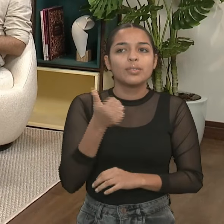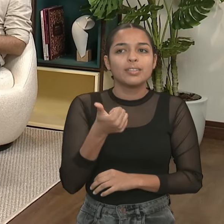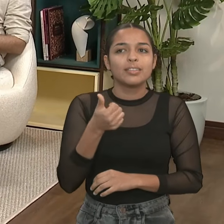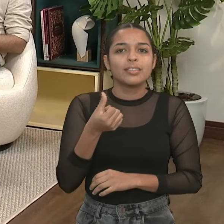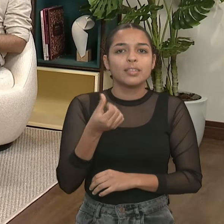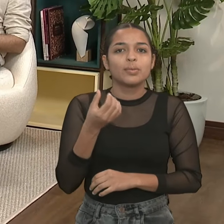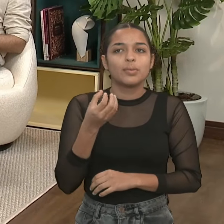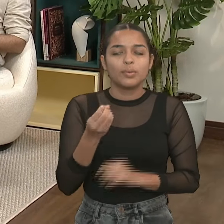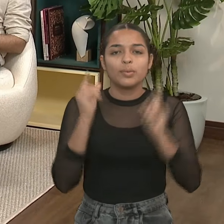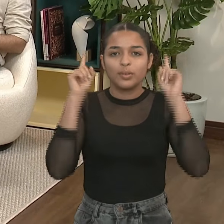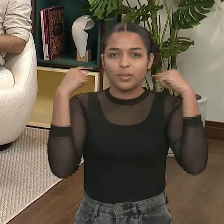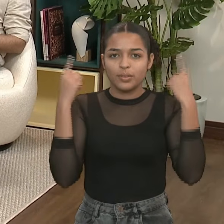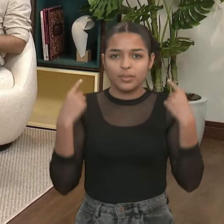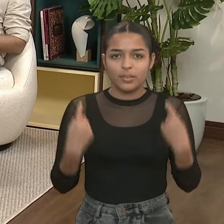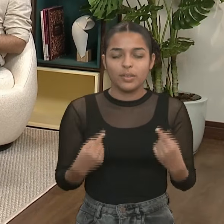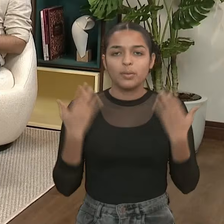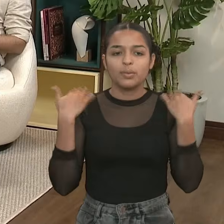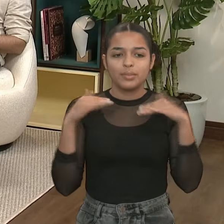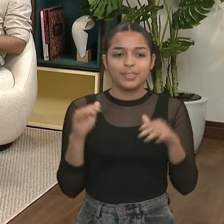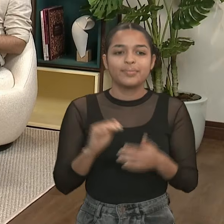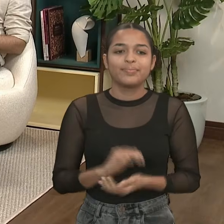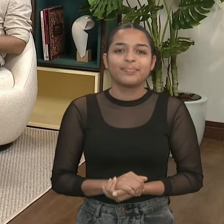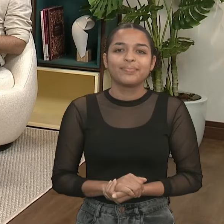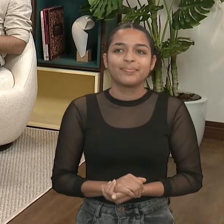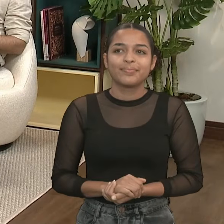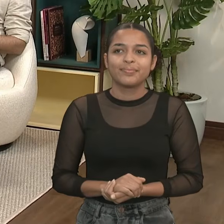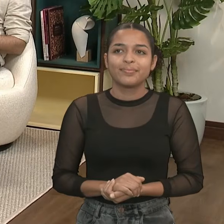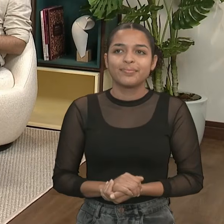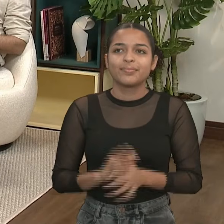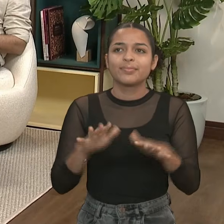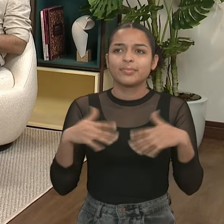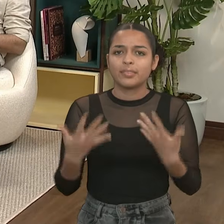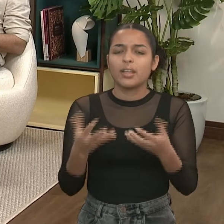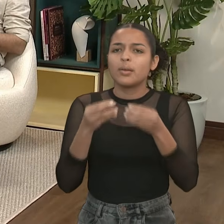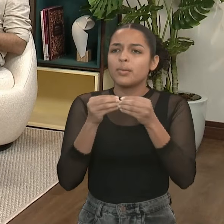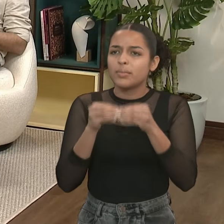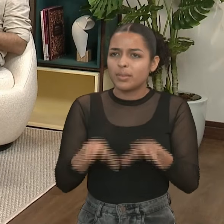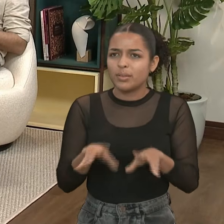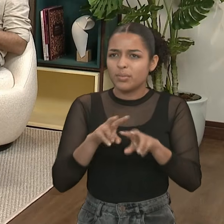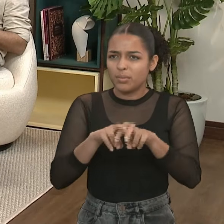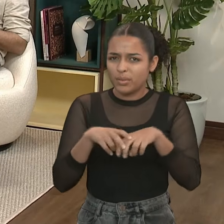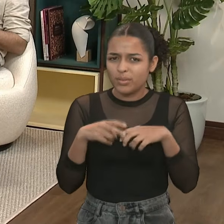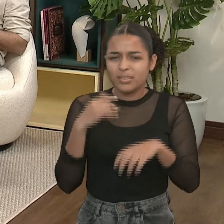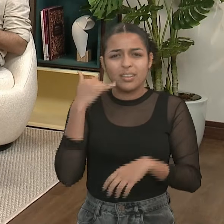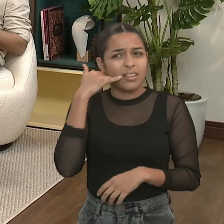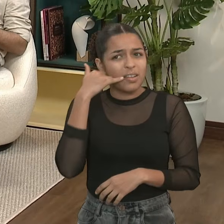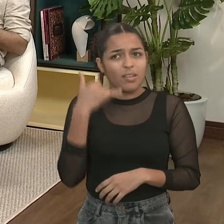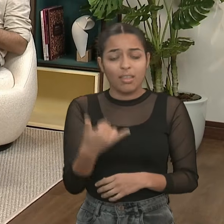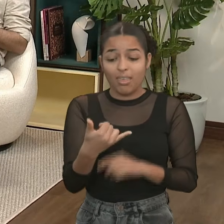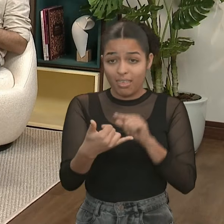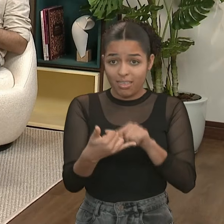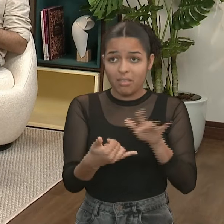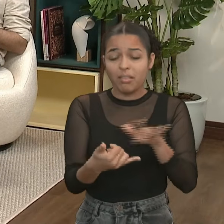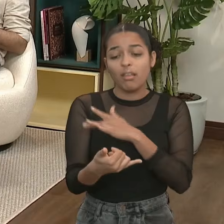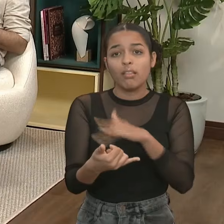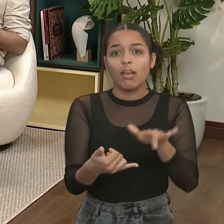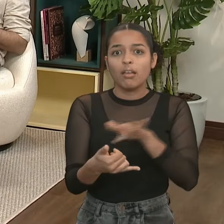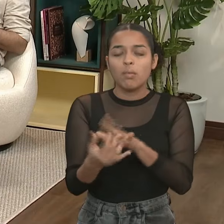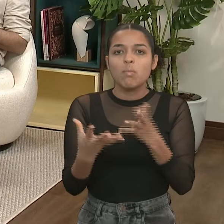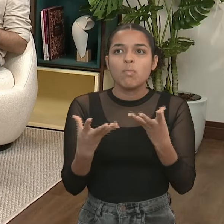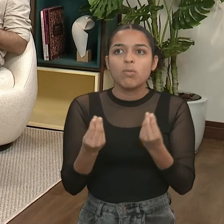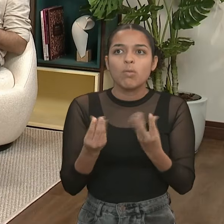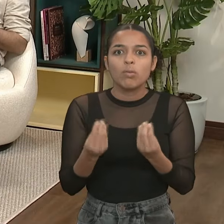ombros. Muito bem. Prejuízos com o uso de telas. A gente sabe que são muitas as crianças que acabam